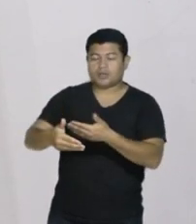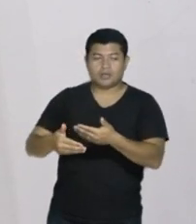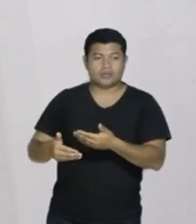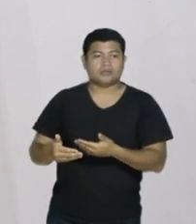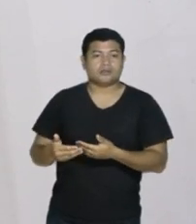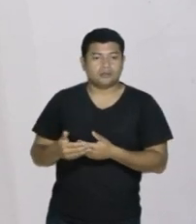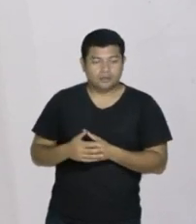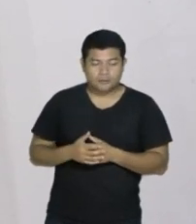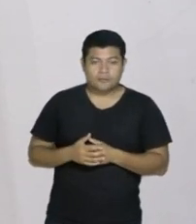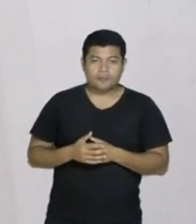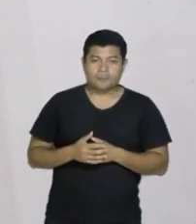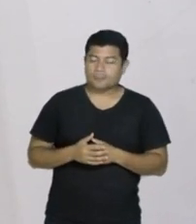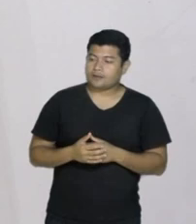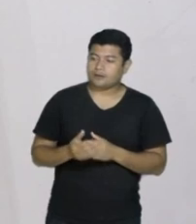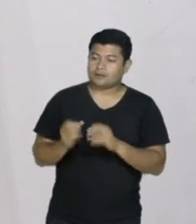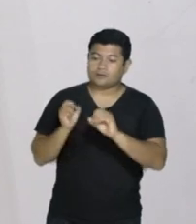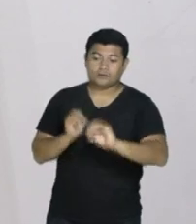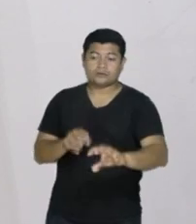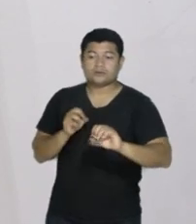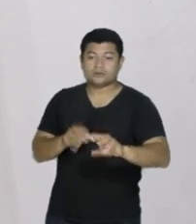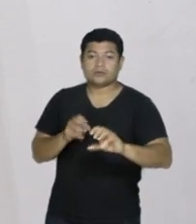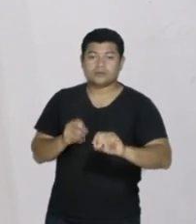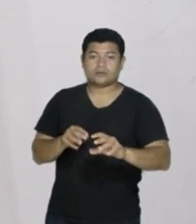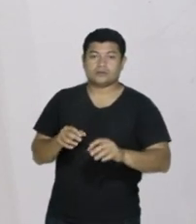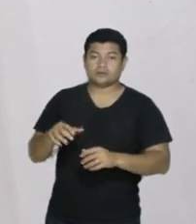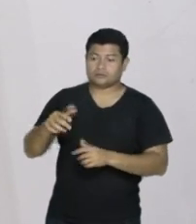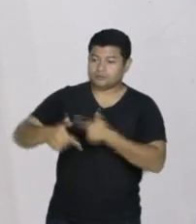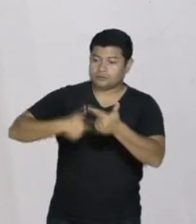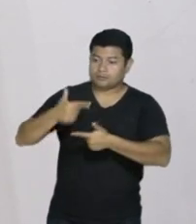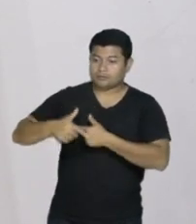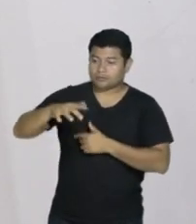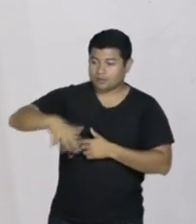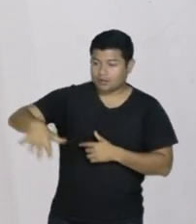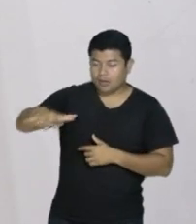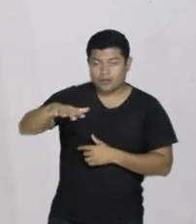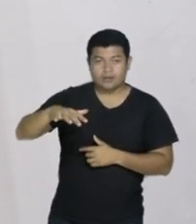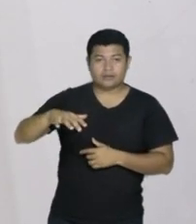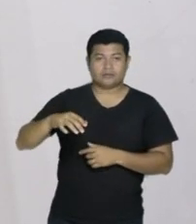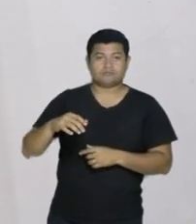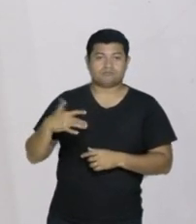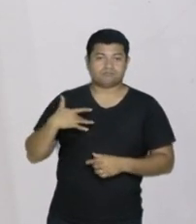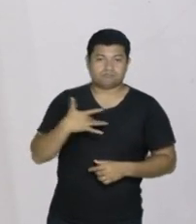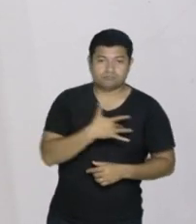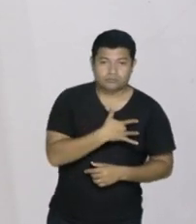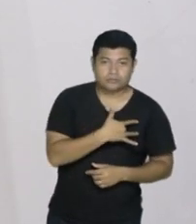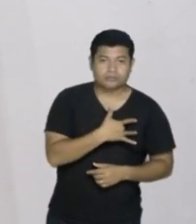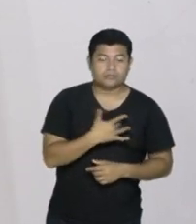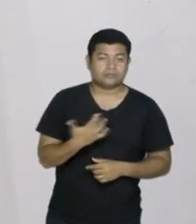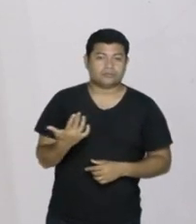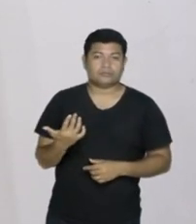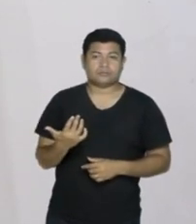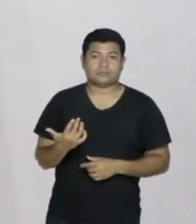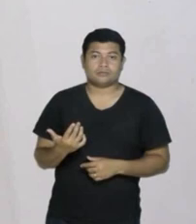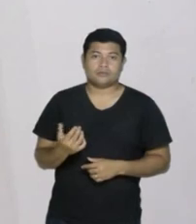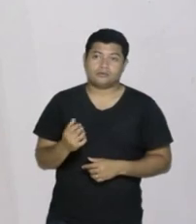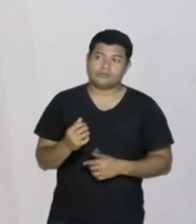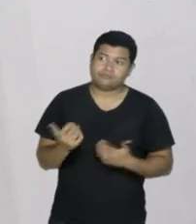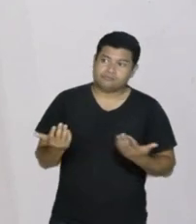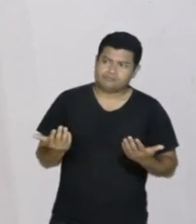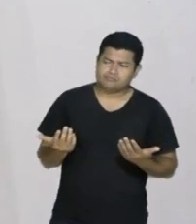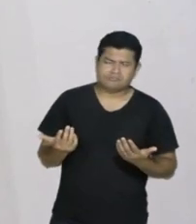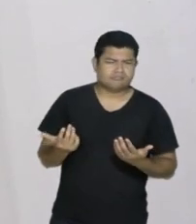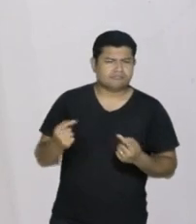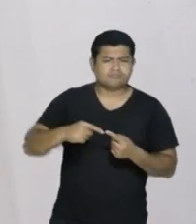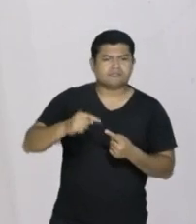que atuem no formato de ensino serviço comunidade em serviço de saúde ou seja se um abençoado lá tiver